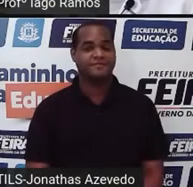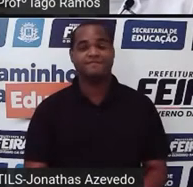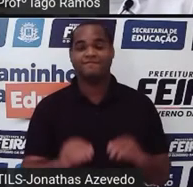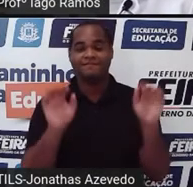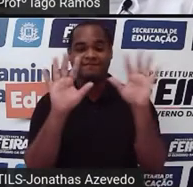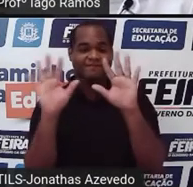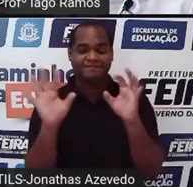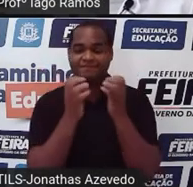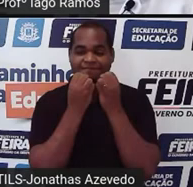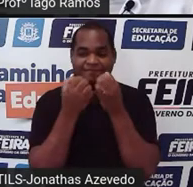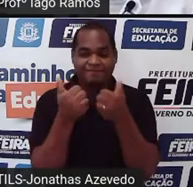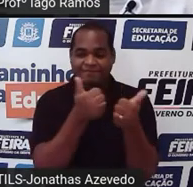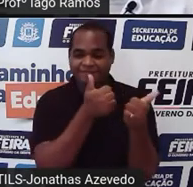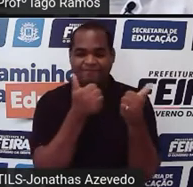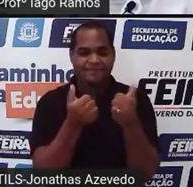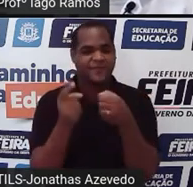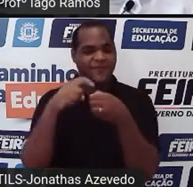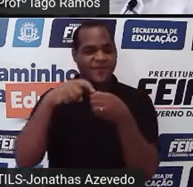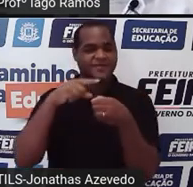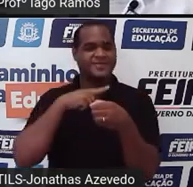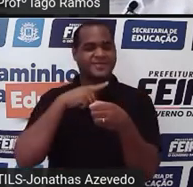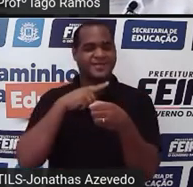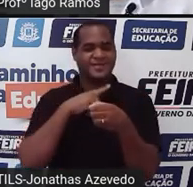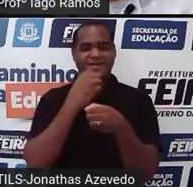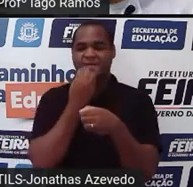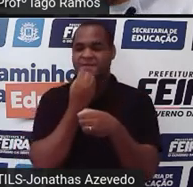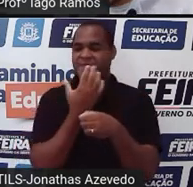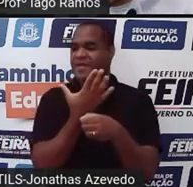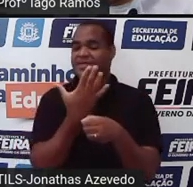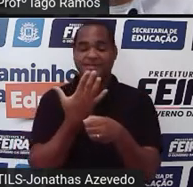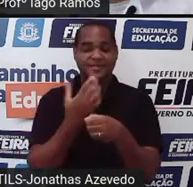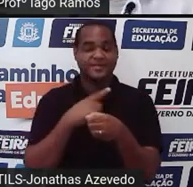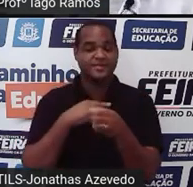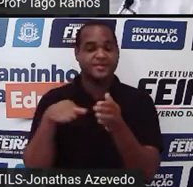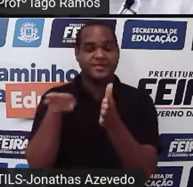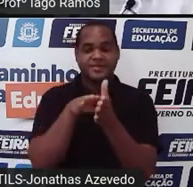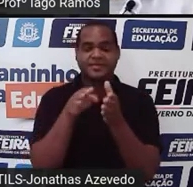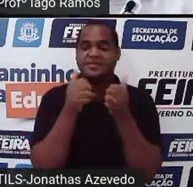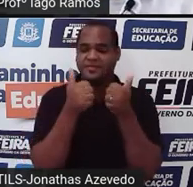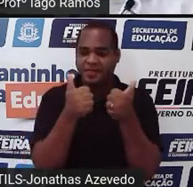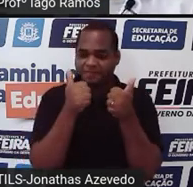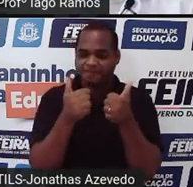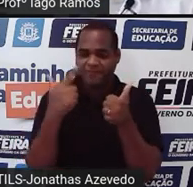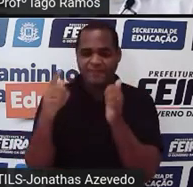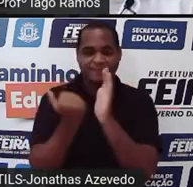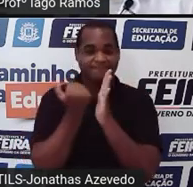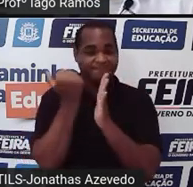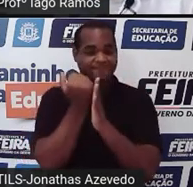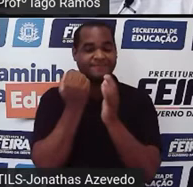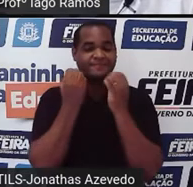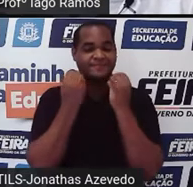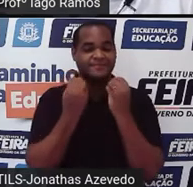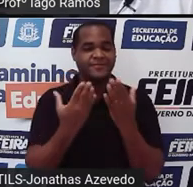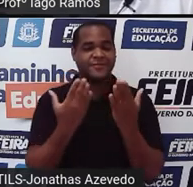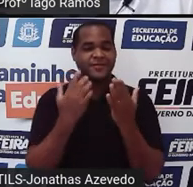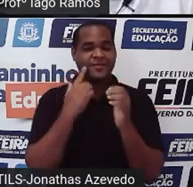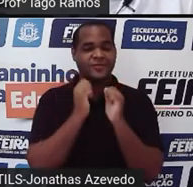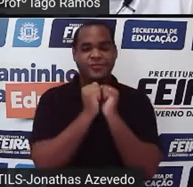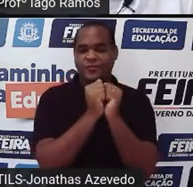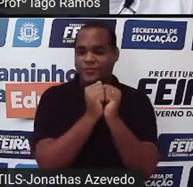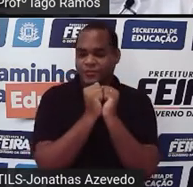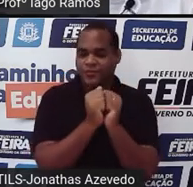o Olá estamos de volta em sair chegamos para mais uma vez